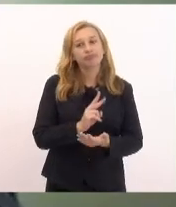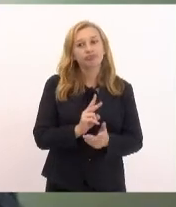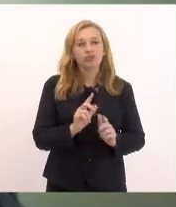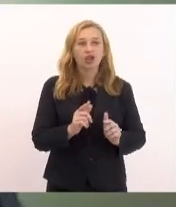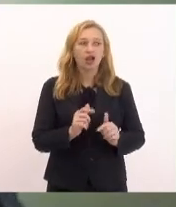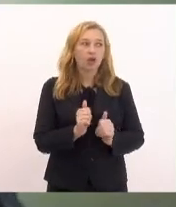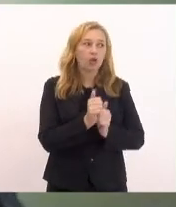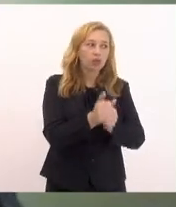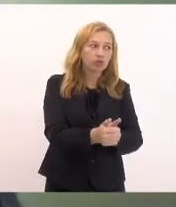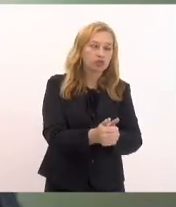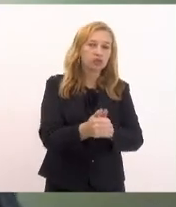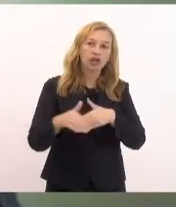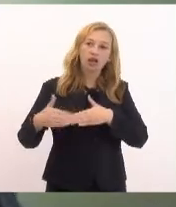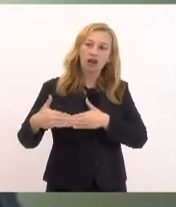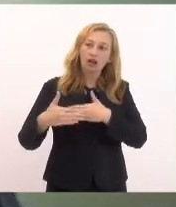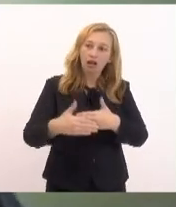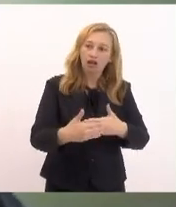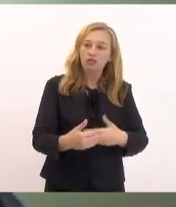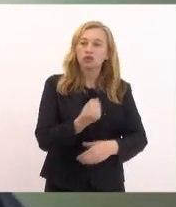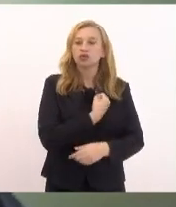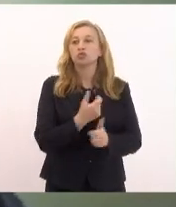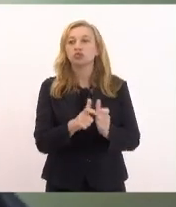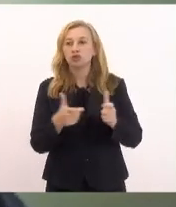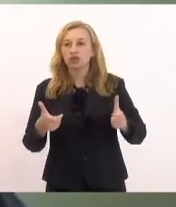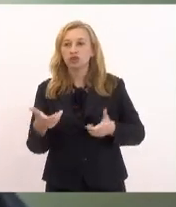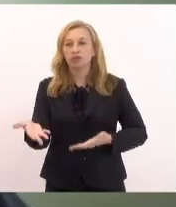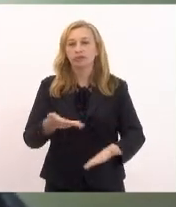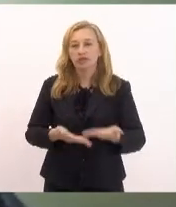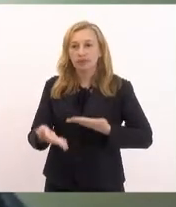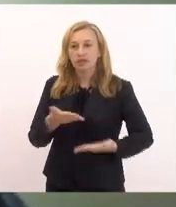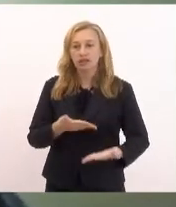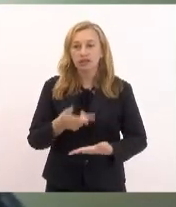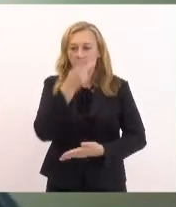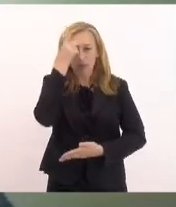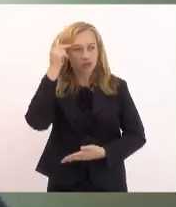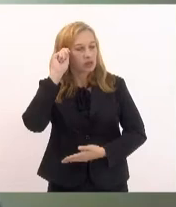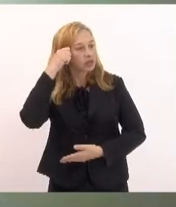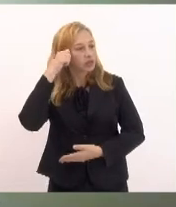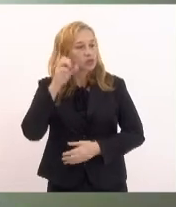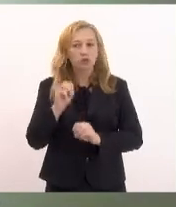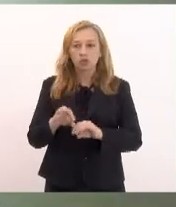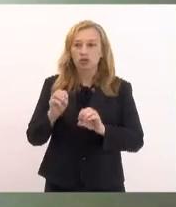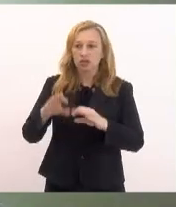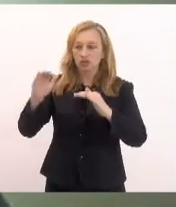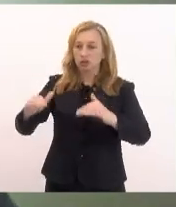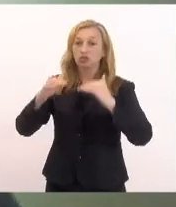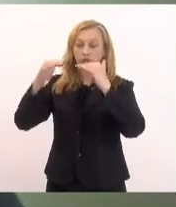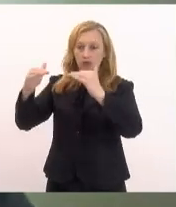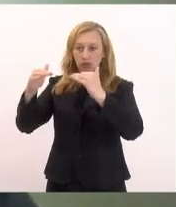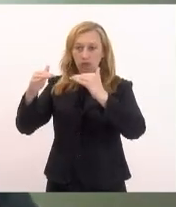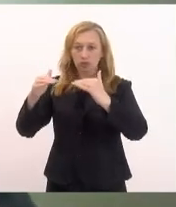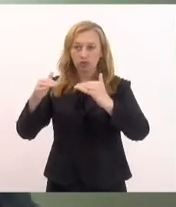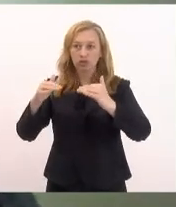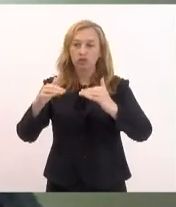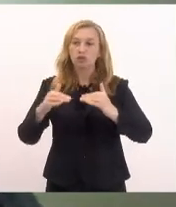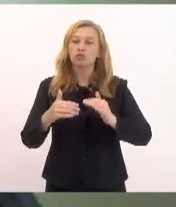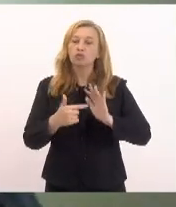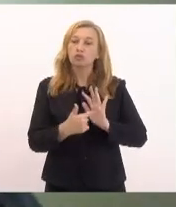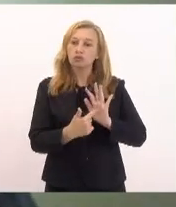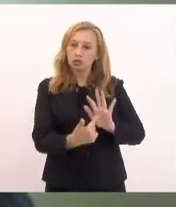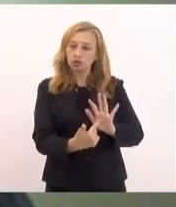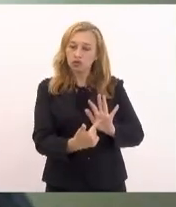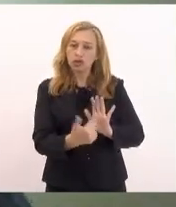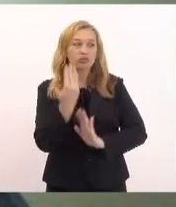que ao longo dos anos houve um aumento da participação dos negros no ensino superior, isso fomentado pelo